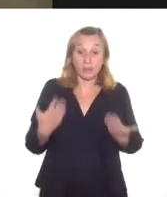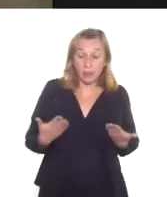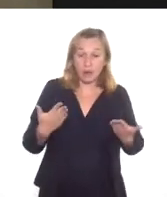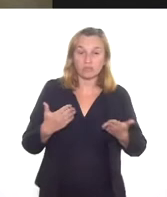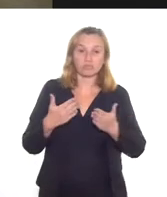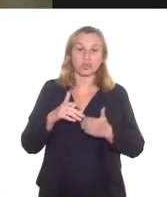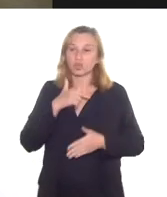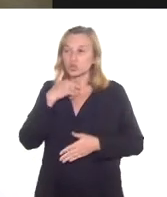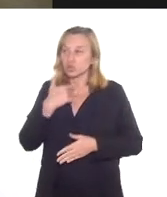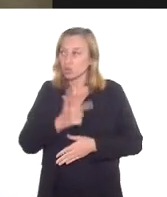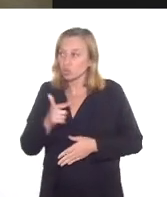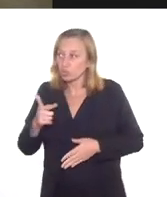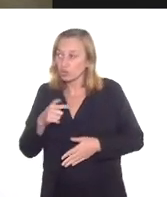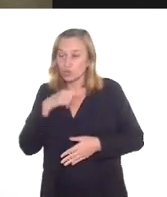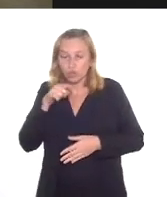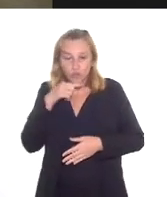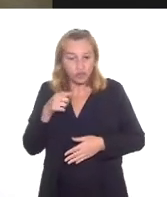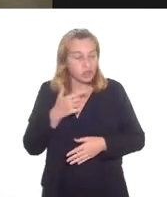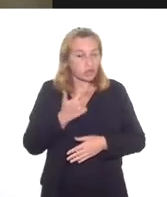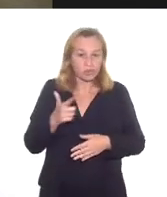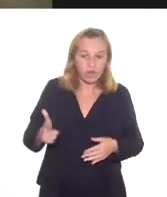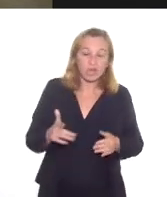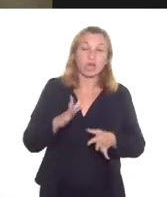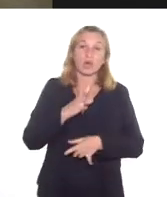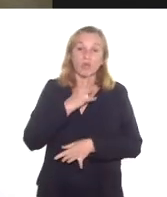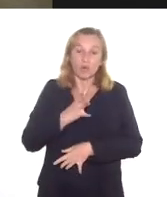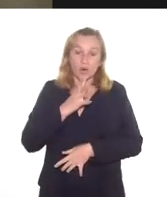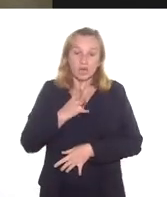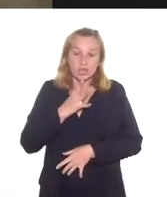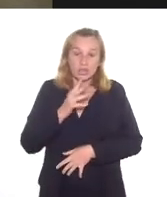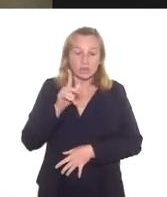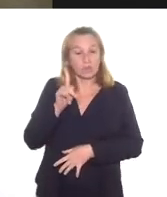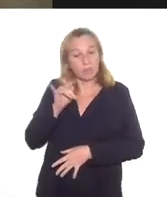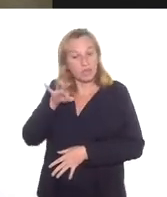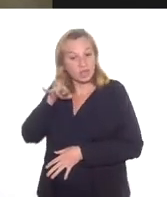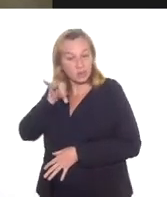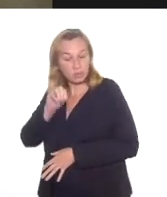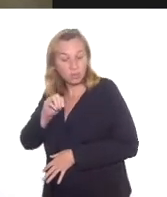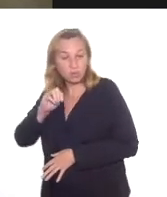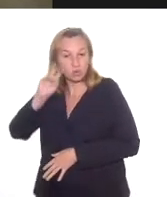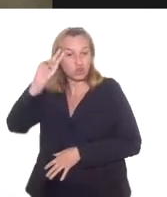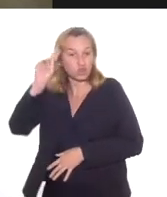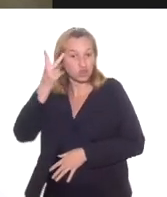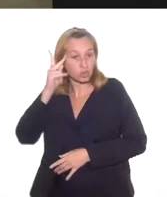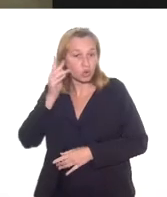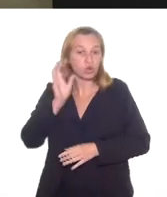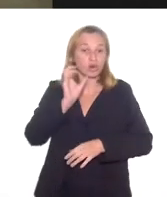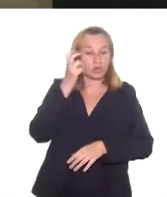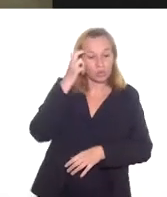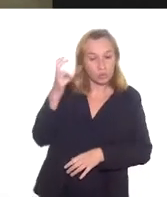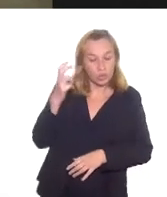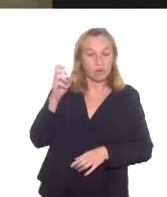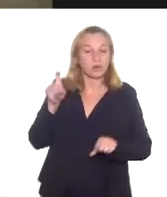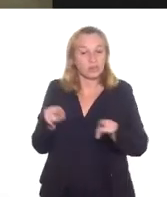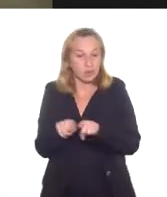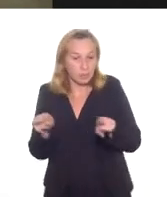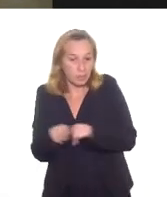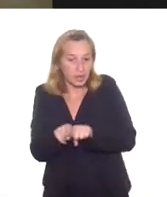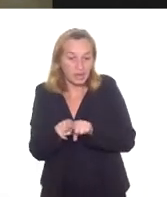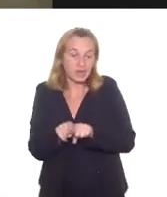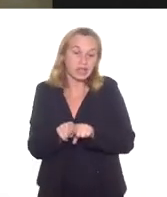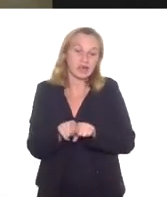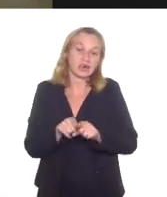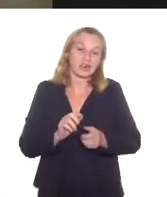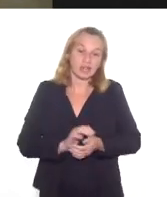sem dúvida nenhuma, reconhecer como patrimônio histórico e cultural também